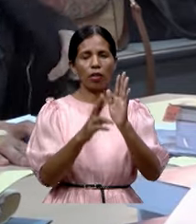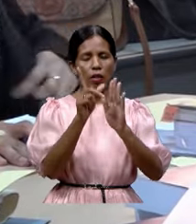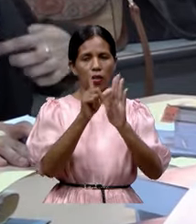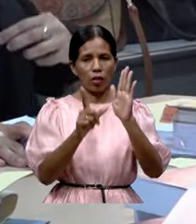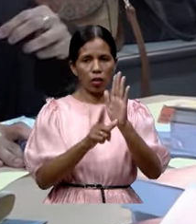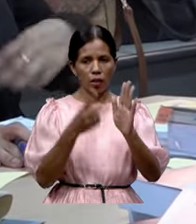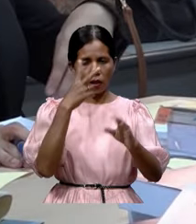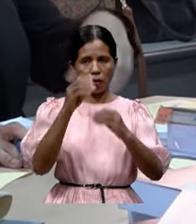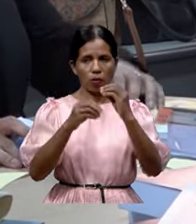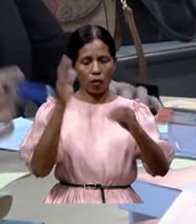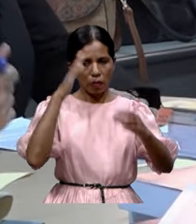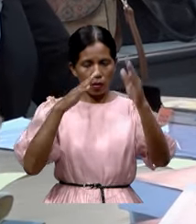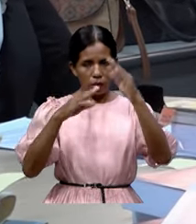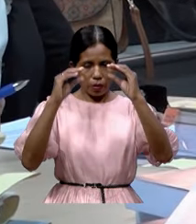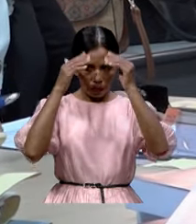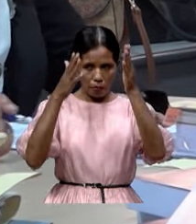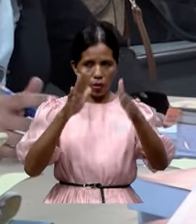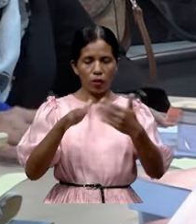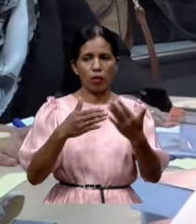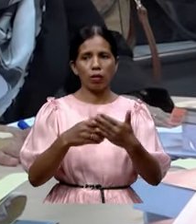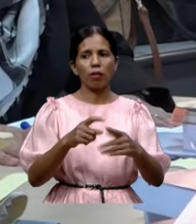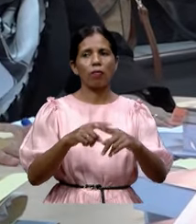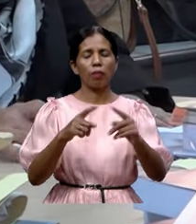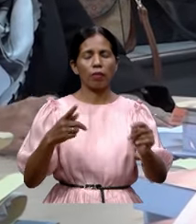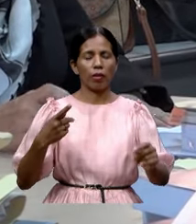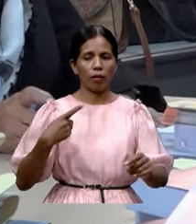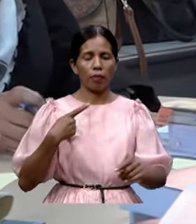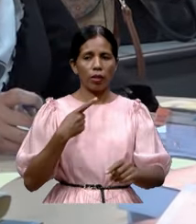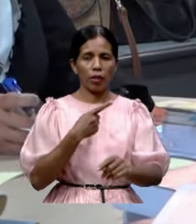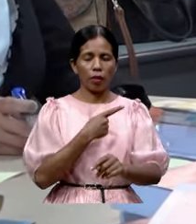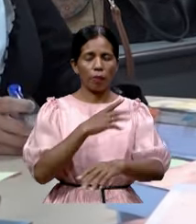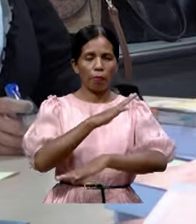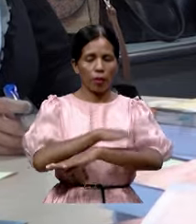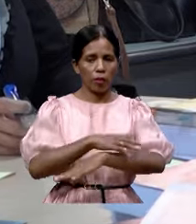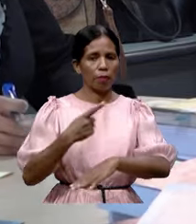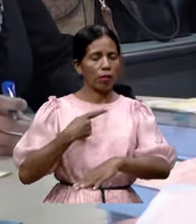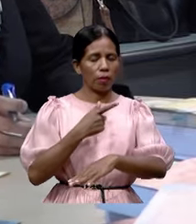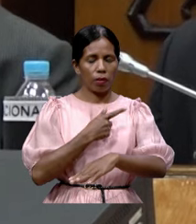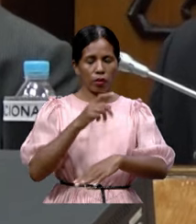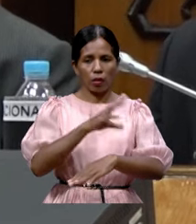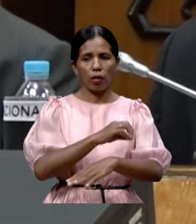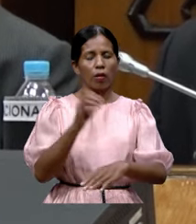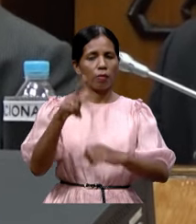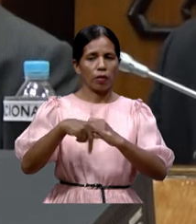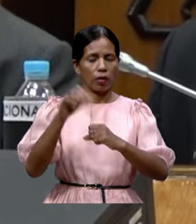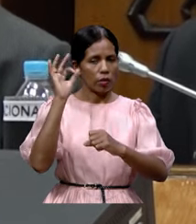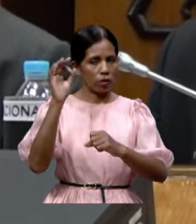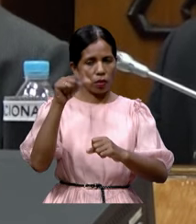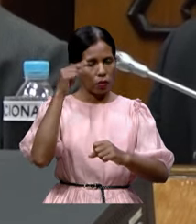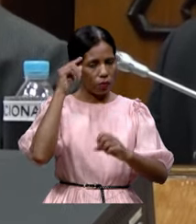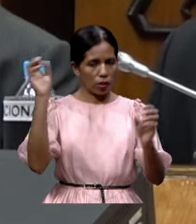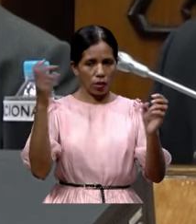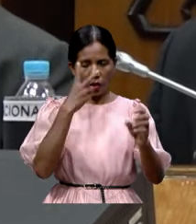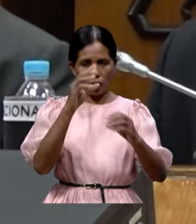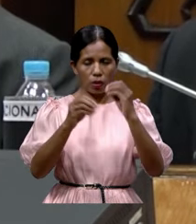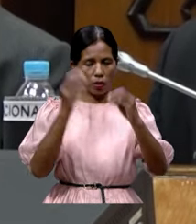tu soluciona problema professores, mas bem, mas a Parlamento no governo lá tal prioridade. Nuné Fretlin considera que o governo lá à vontade a